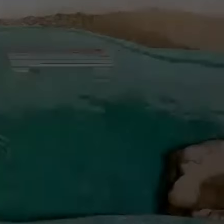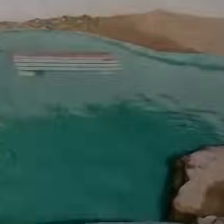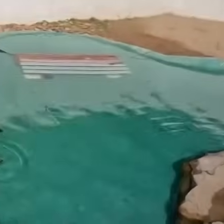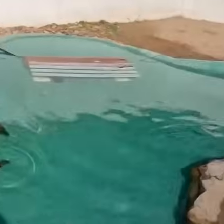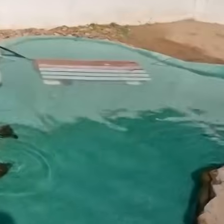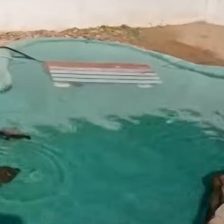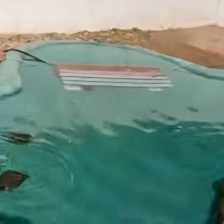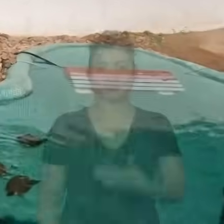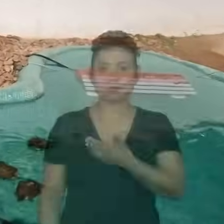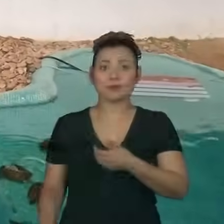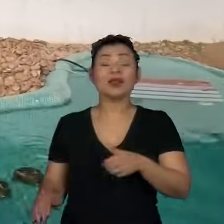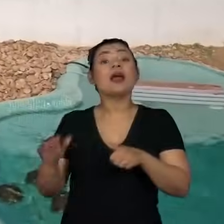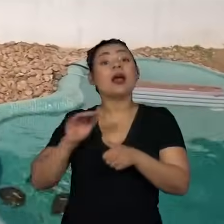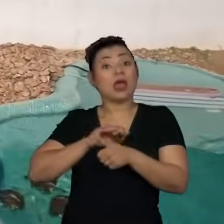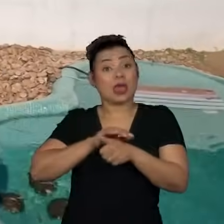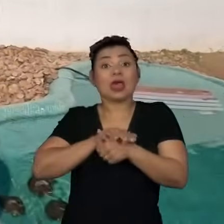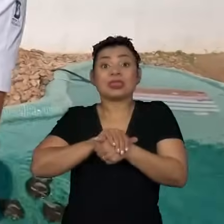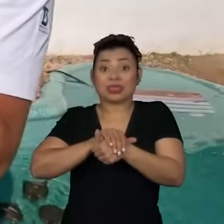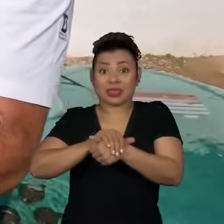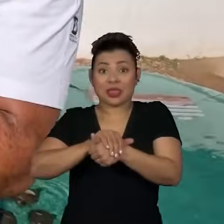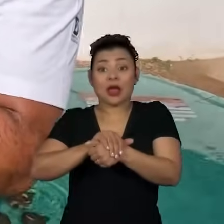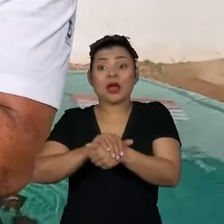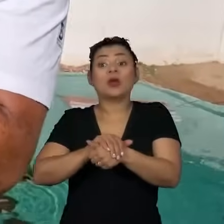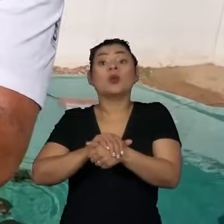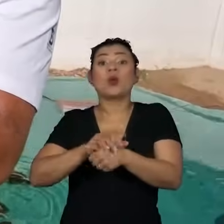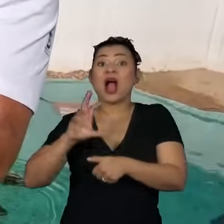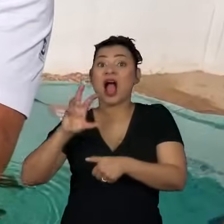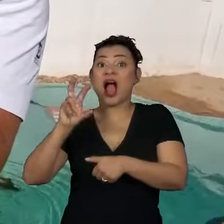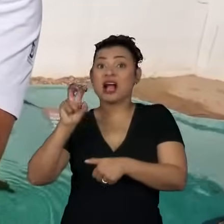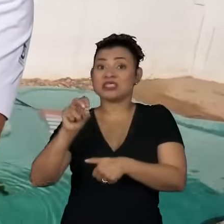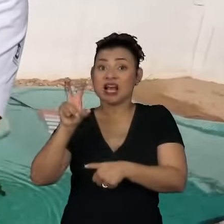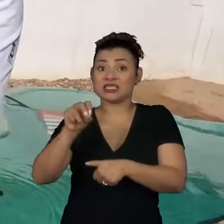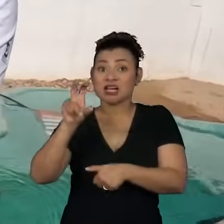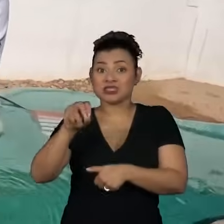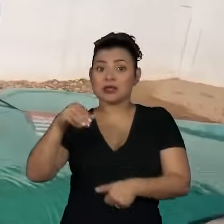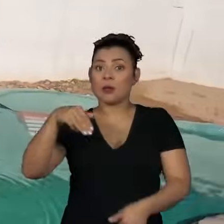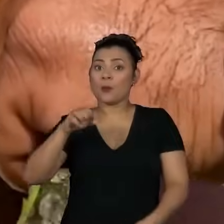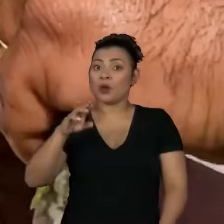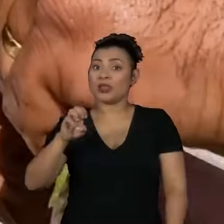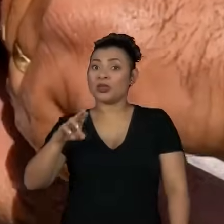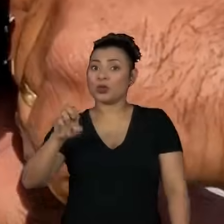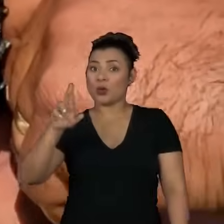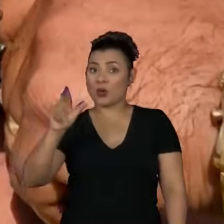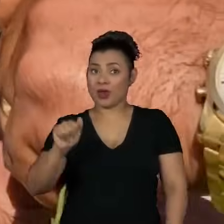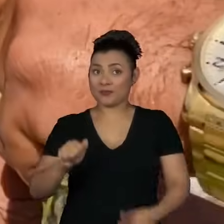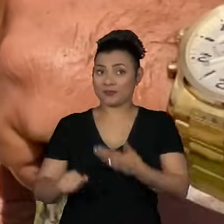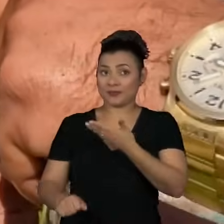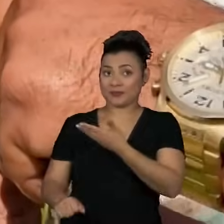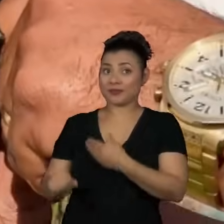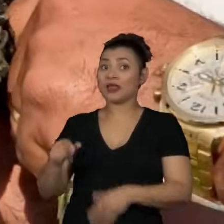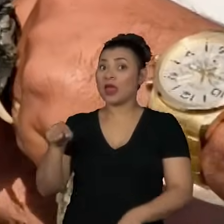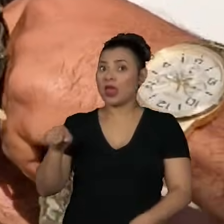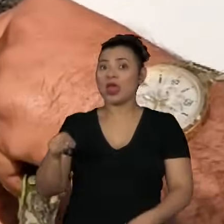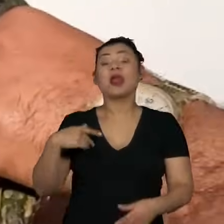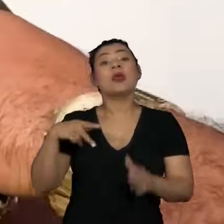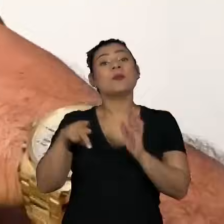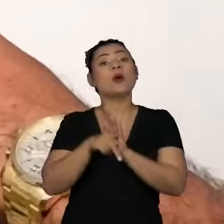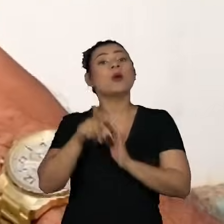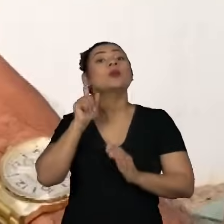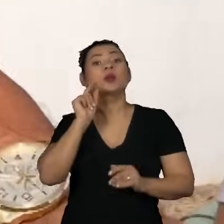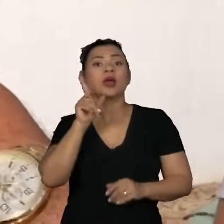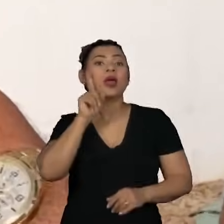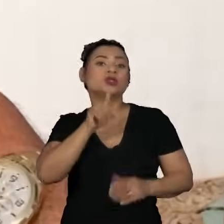Essa aqui é uma tartaruga mordedora, né? Uma quérida. Ela não é brasileira, é um animal norte-americano,